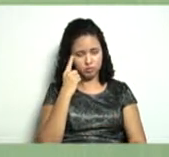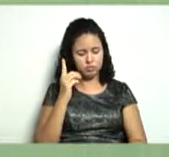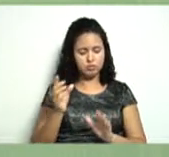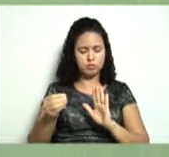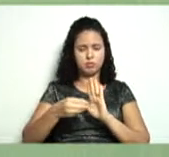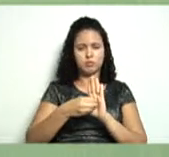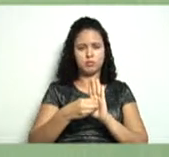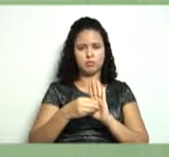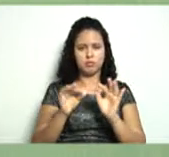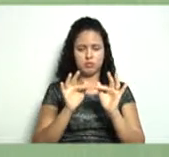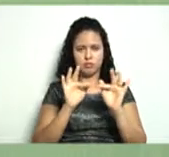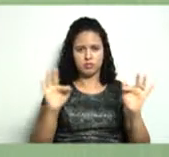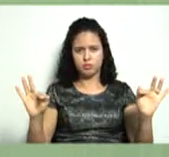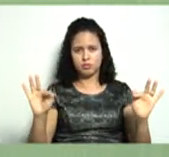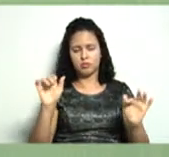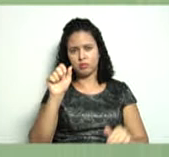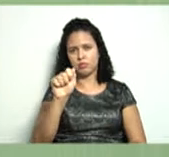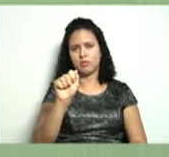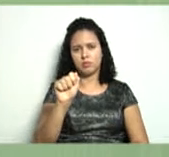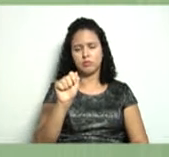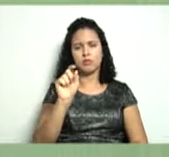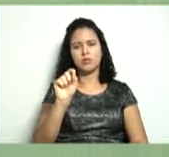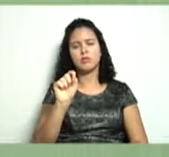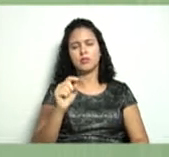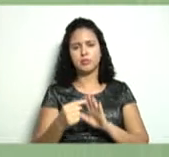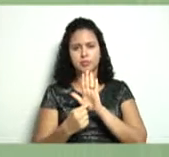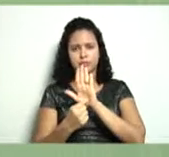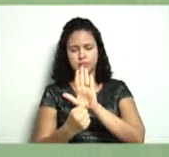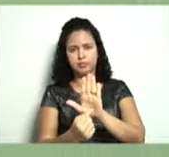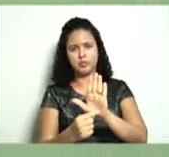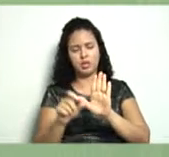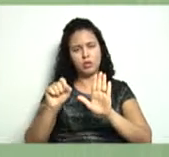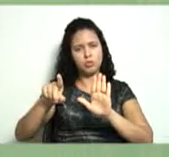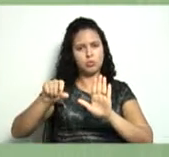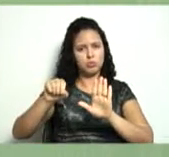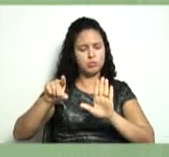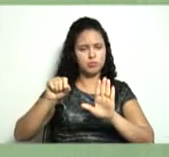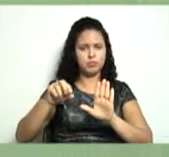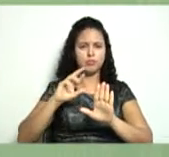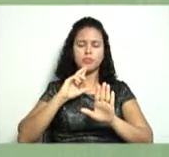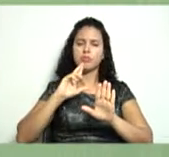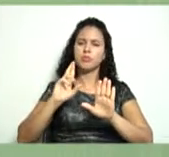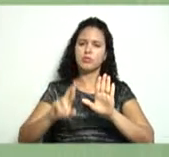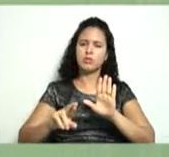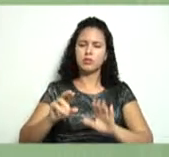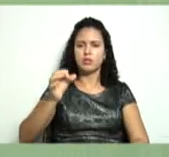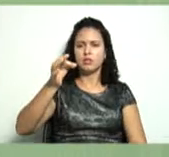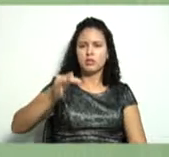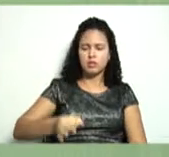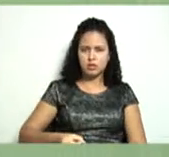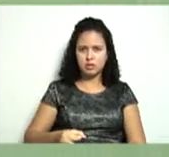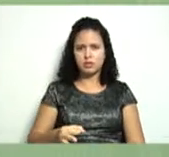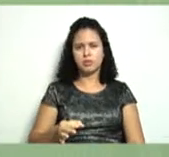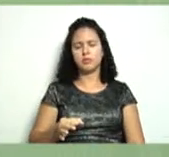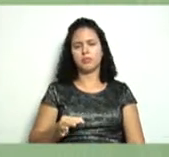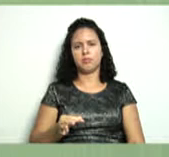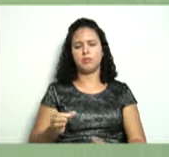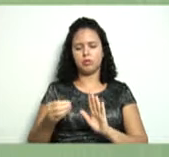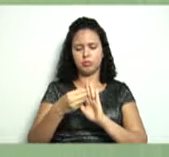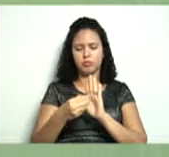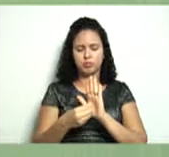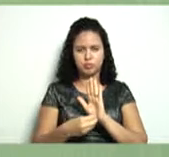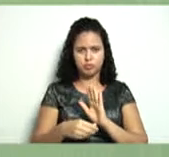primeira frase, a letra A, está sendo apresentada a vocês em azul as respostas para completar a